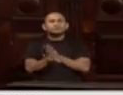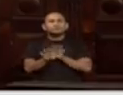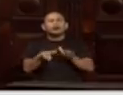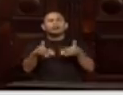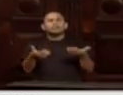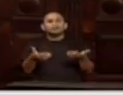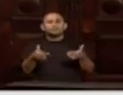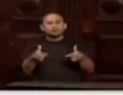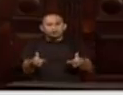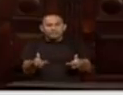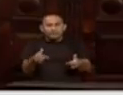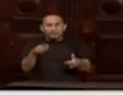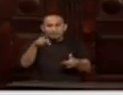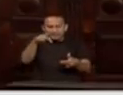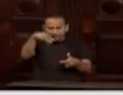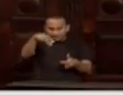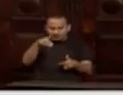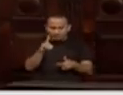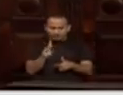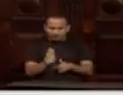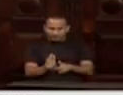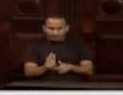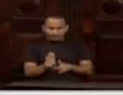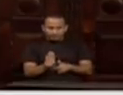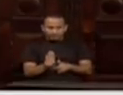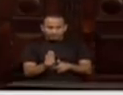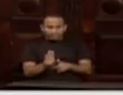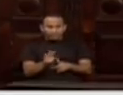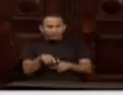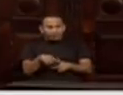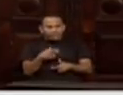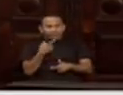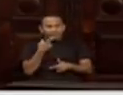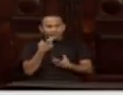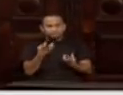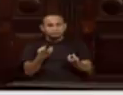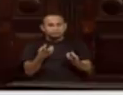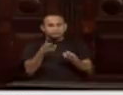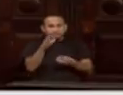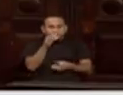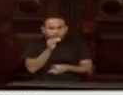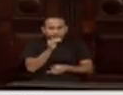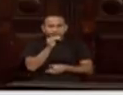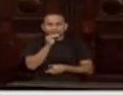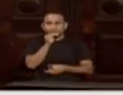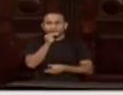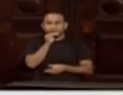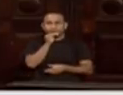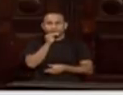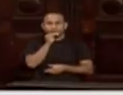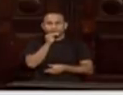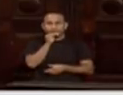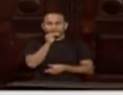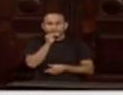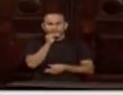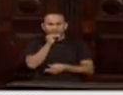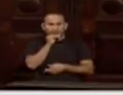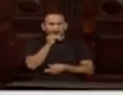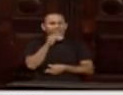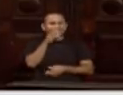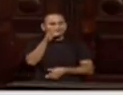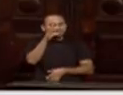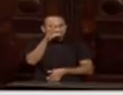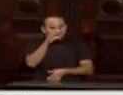do pmdb é um estrondoso silêncio é um estrondoso